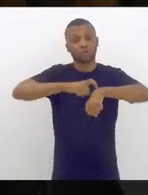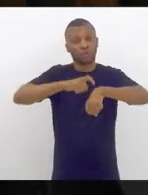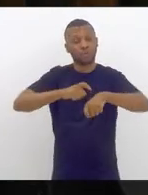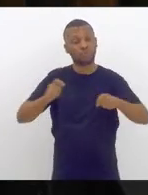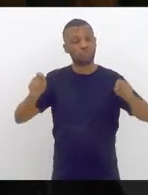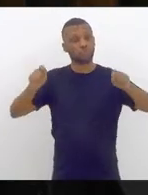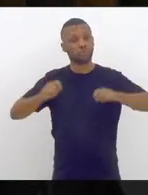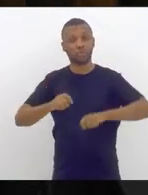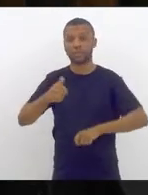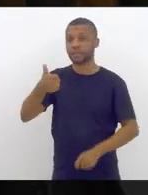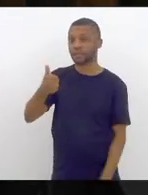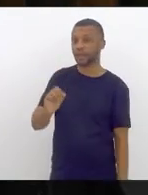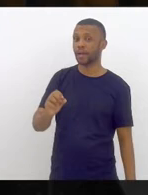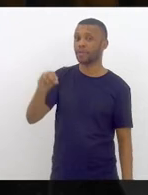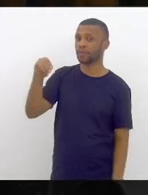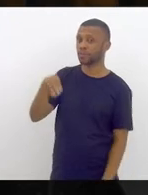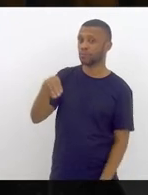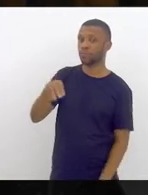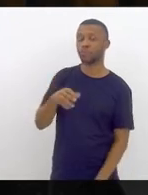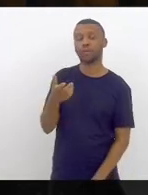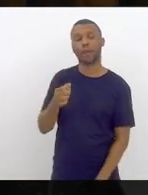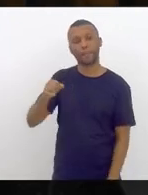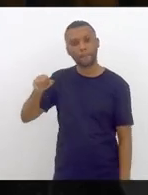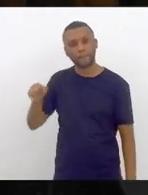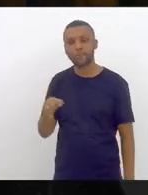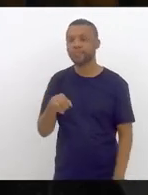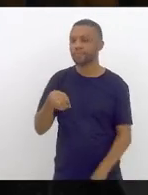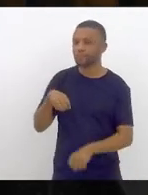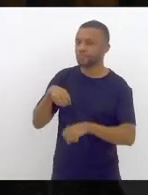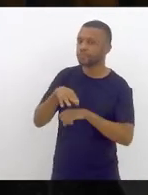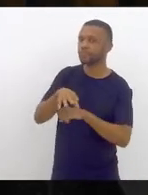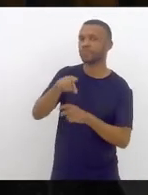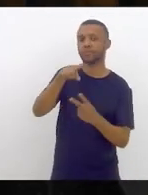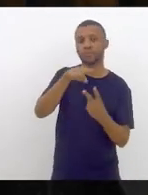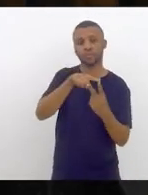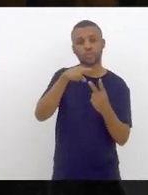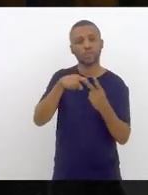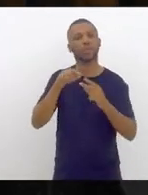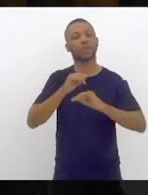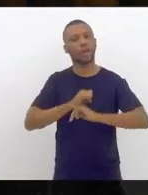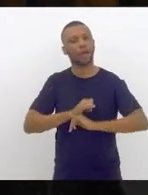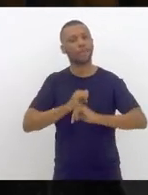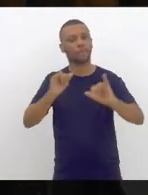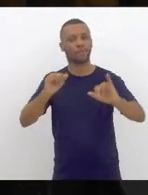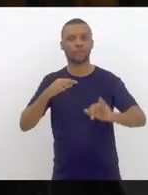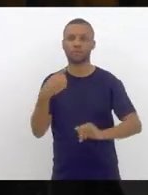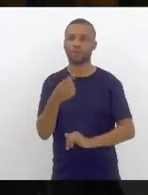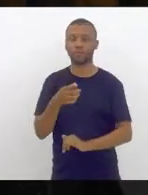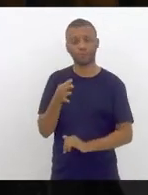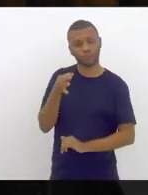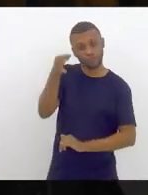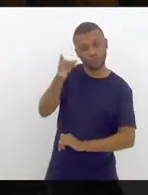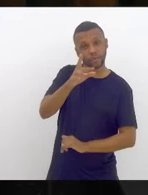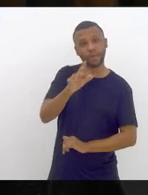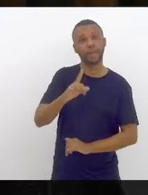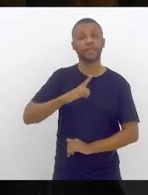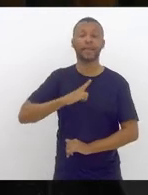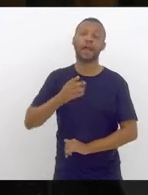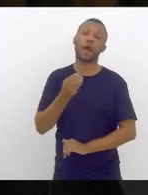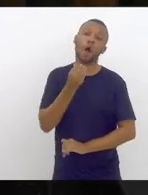de 10 minutos eu queria fazer esses dois registros porque teremos oportunidade de